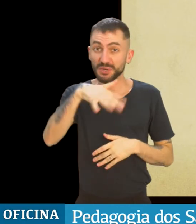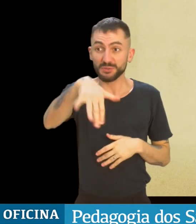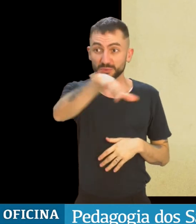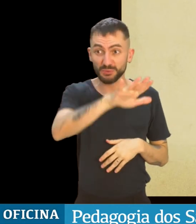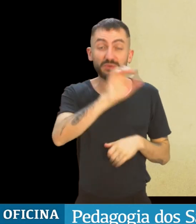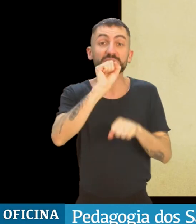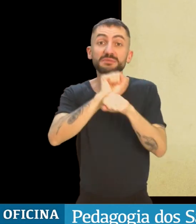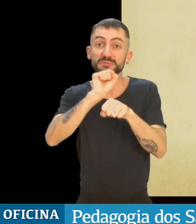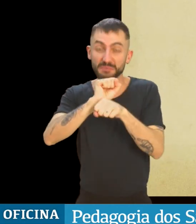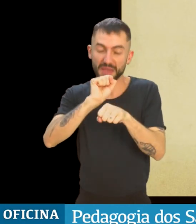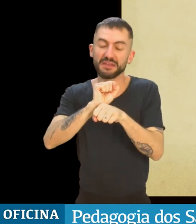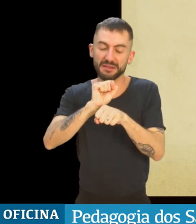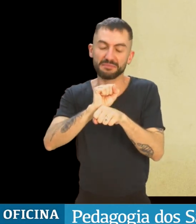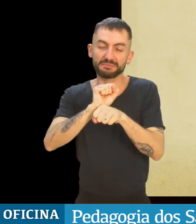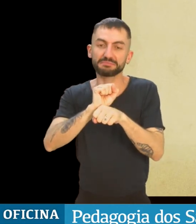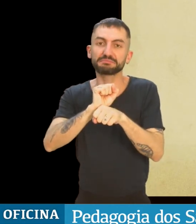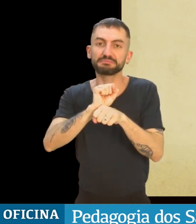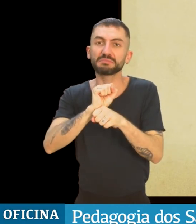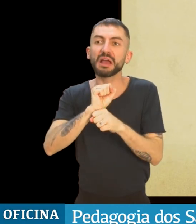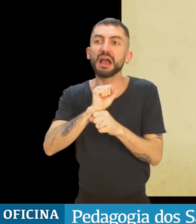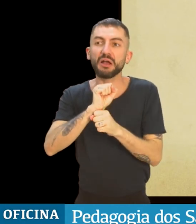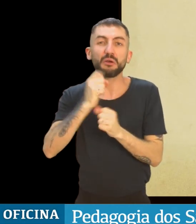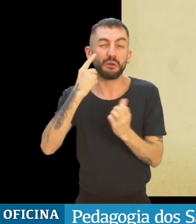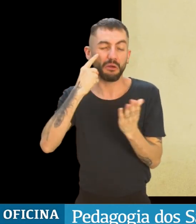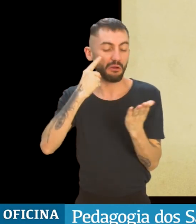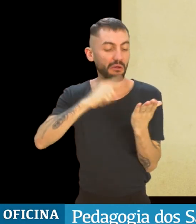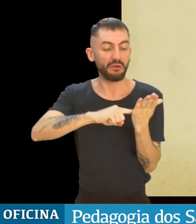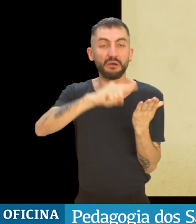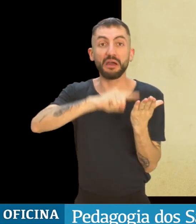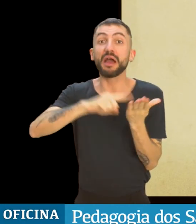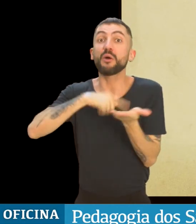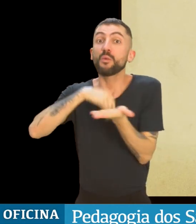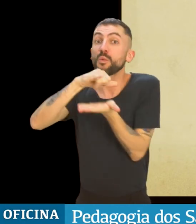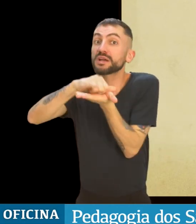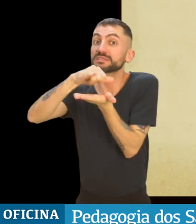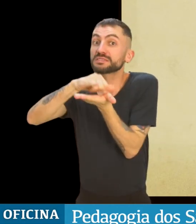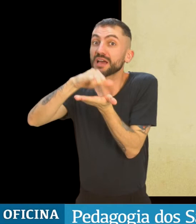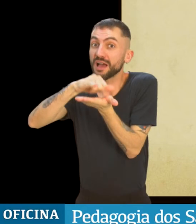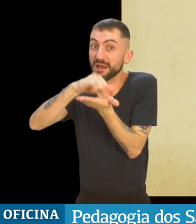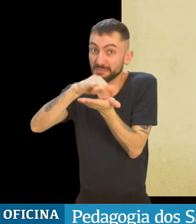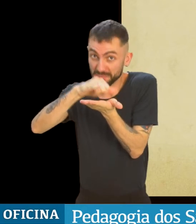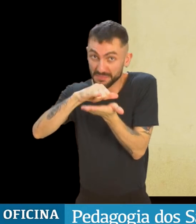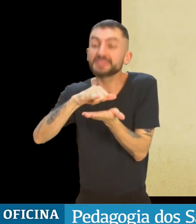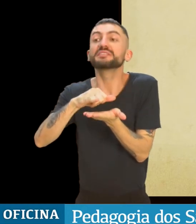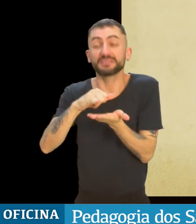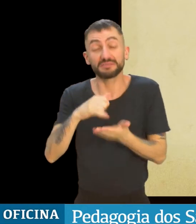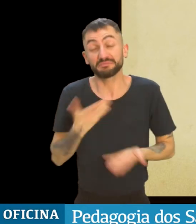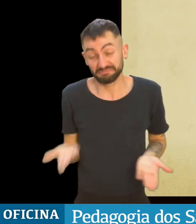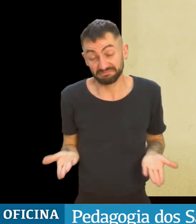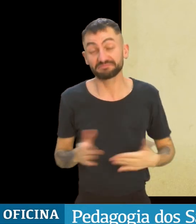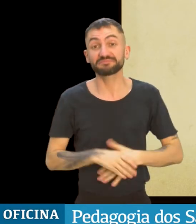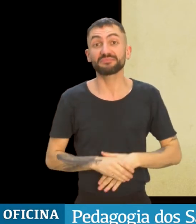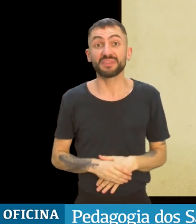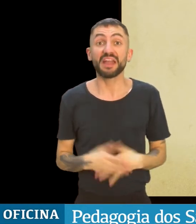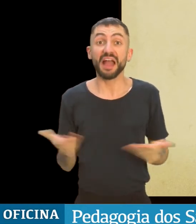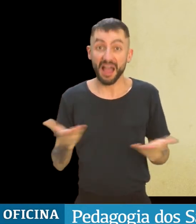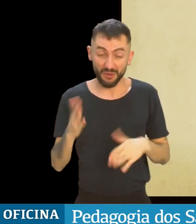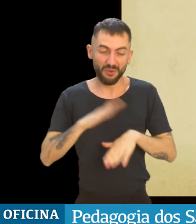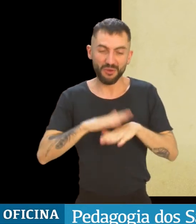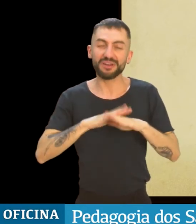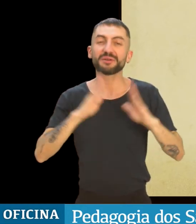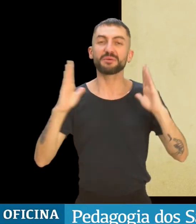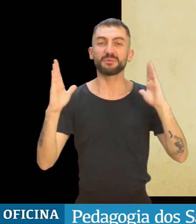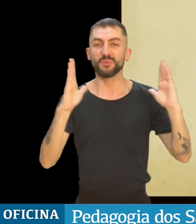Deixa eu pegar aqui que a gente vai fazer uma interação aqui pelo WhatsApp. Sabe que tem tempos de